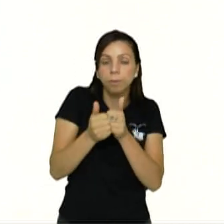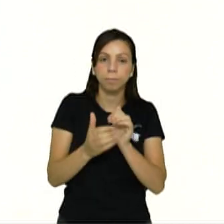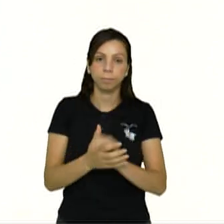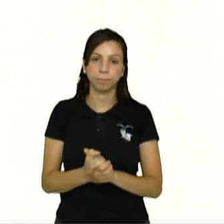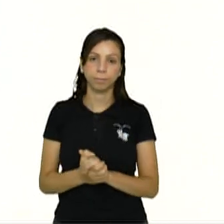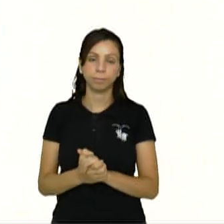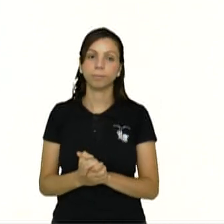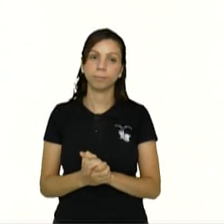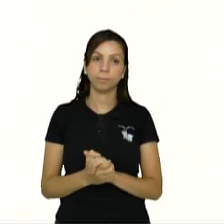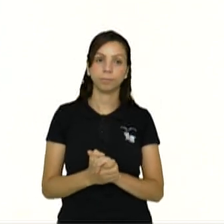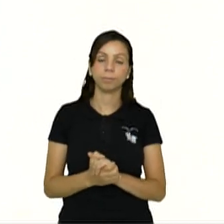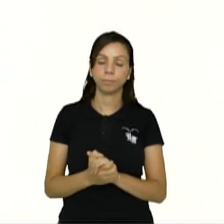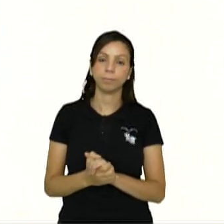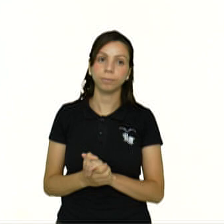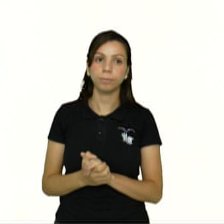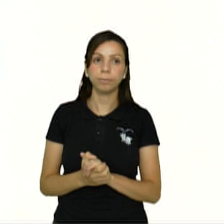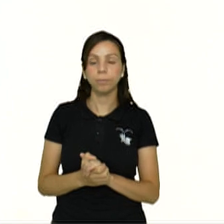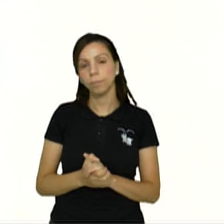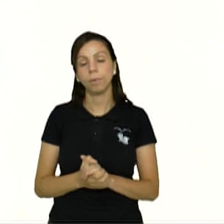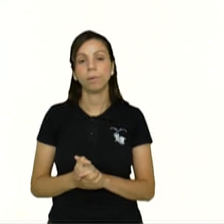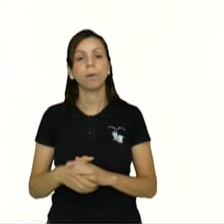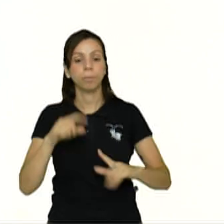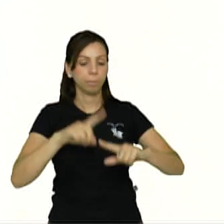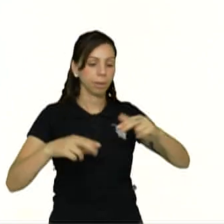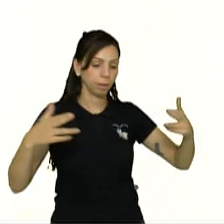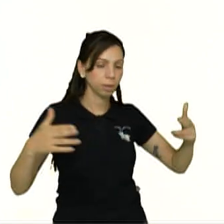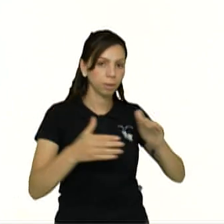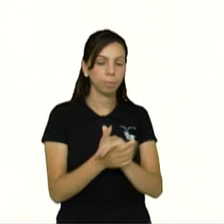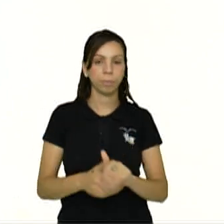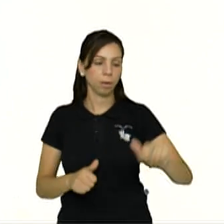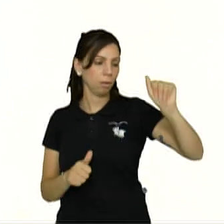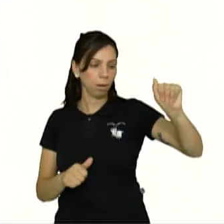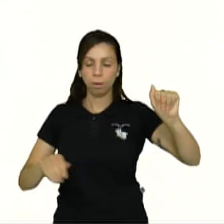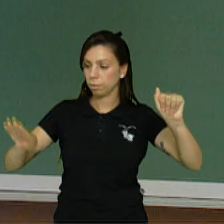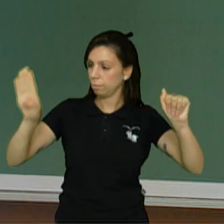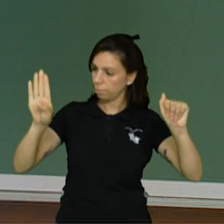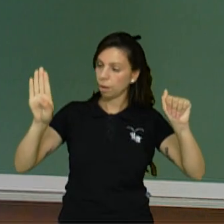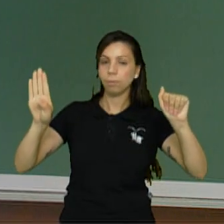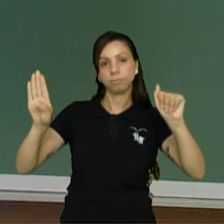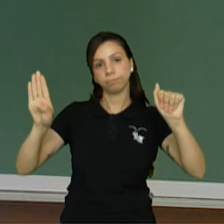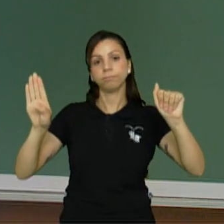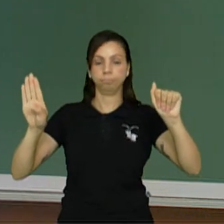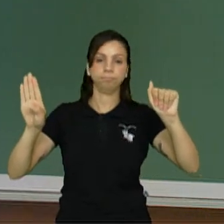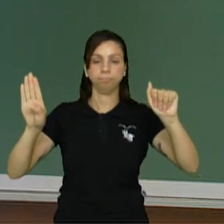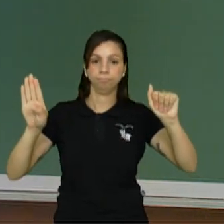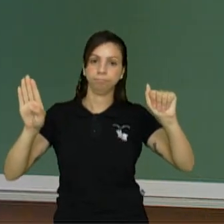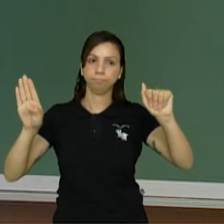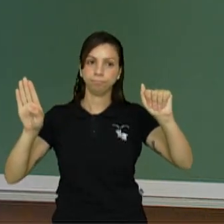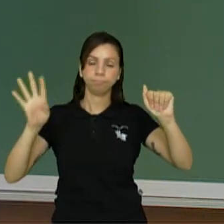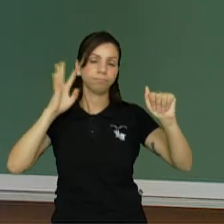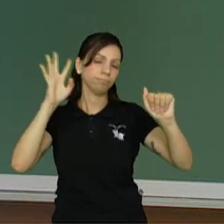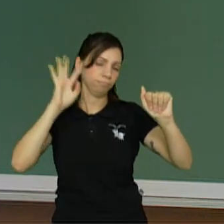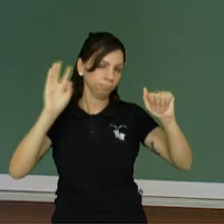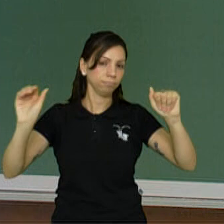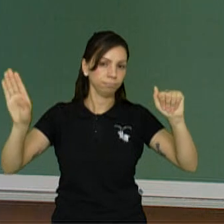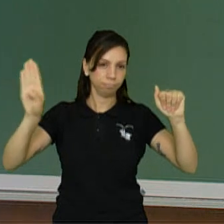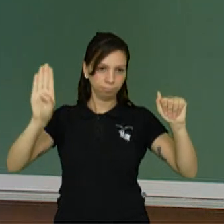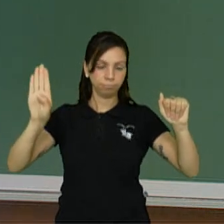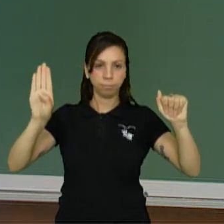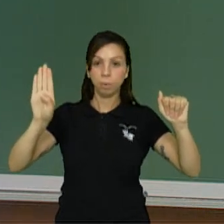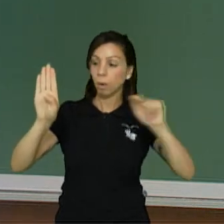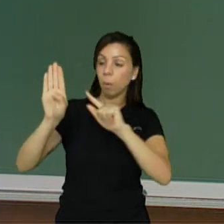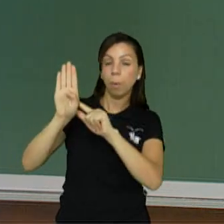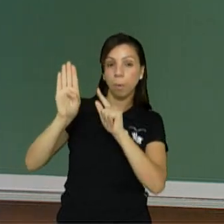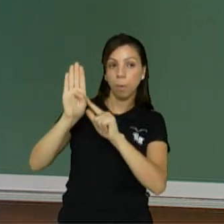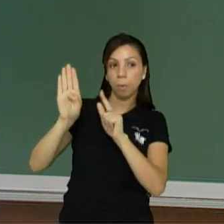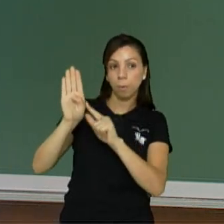Pessoal, a velocidade relativa entre dois corpos, A e B. Imagine você usar números para você entender. Imagine que o corpo B